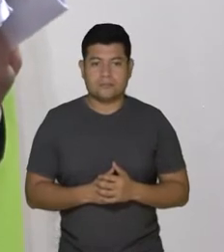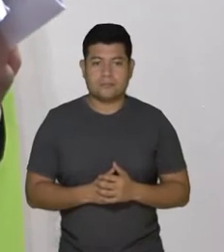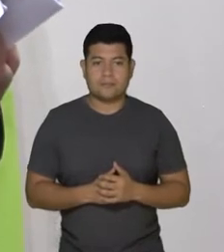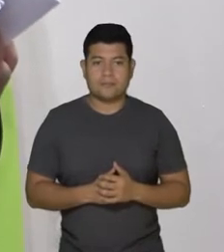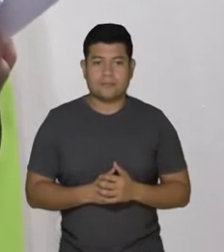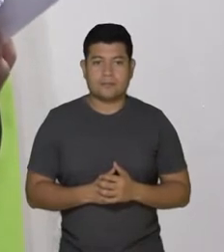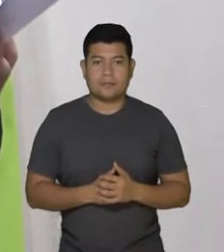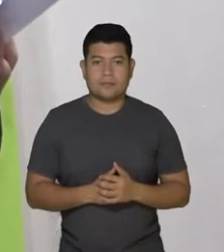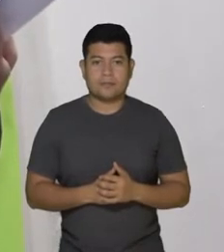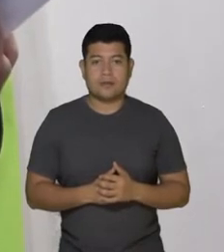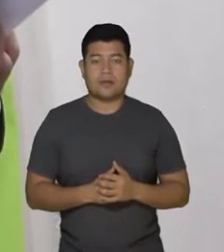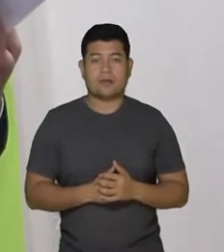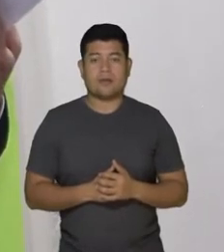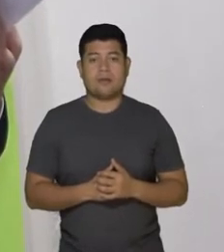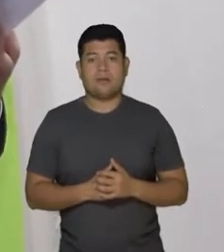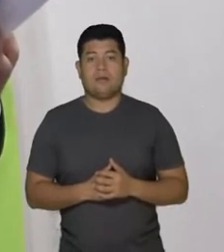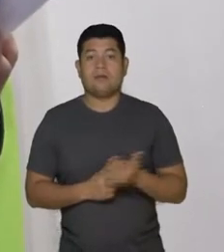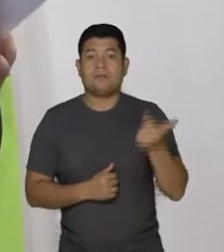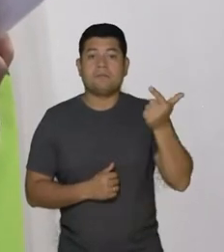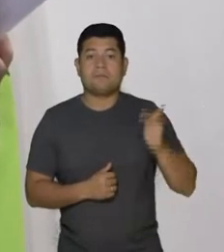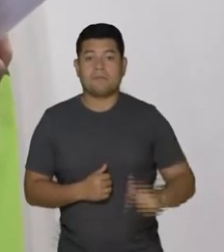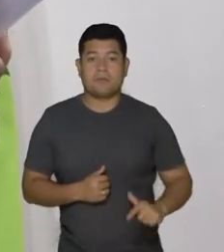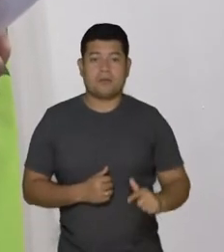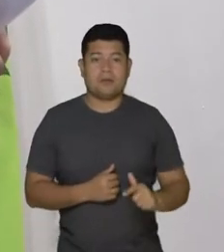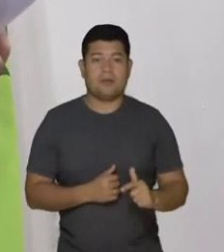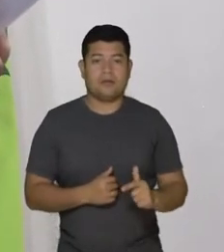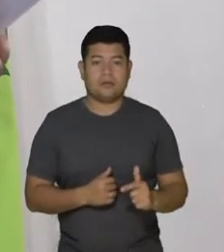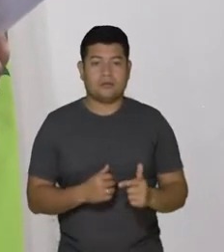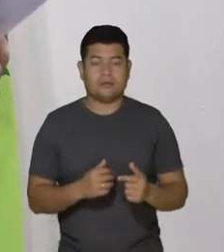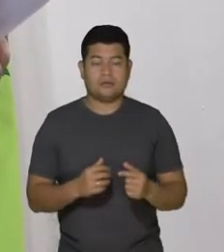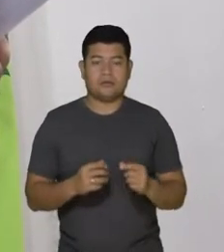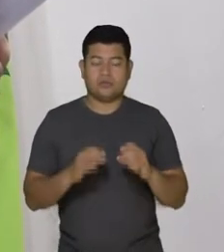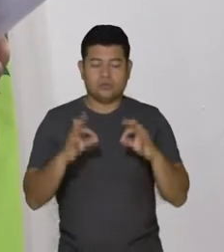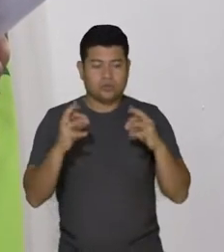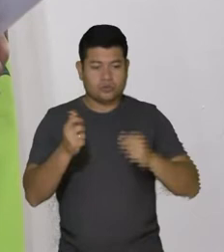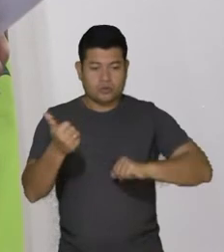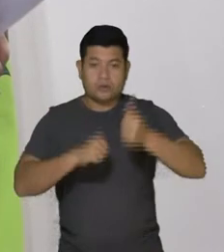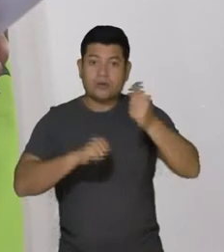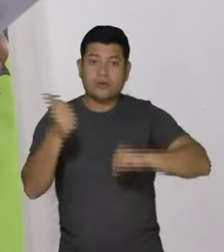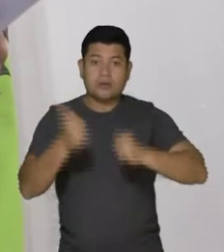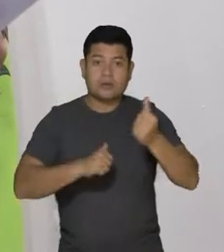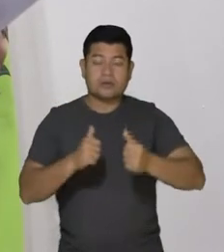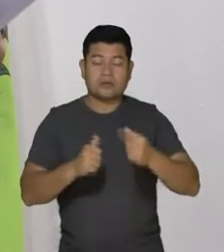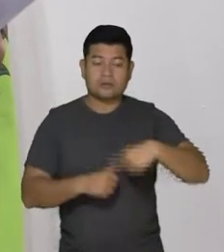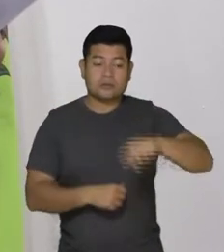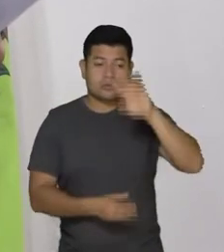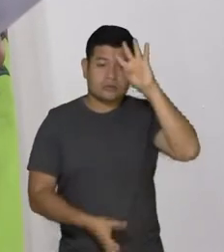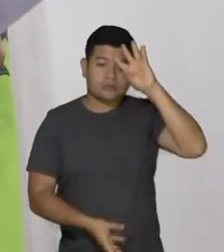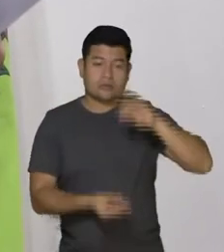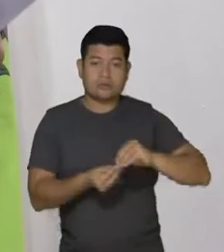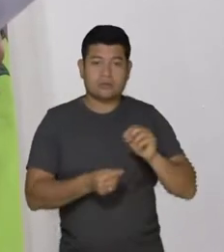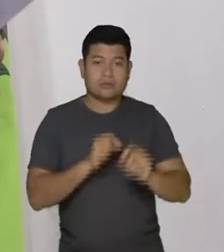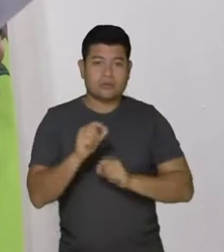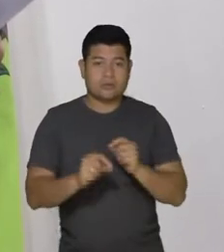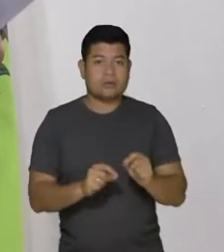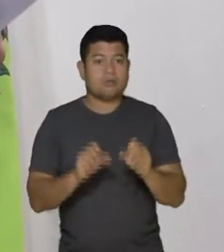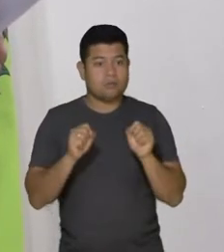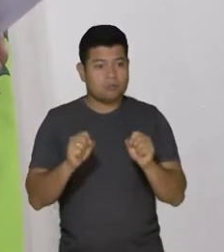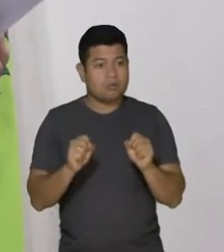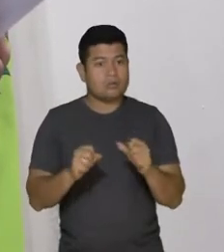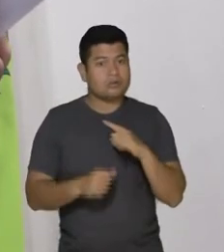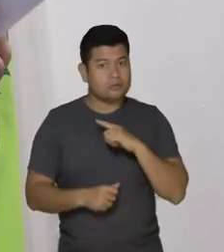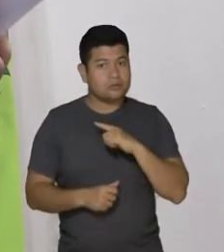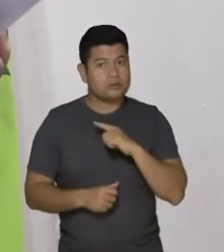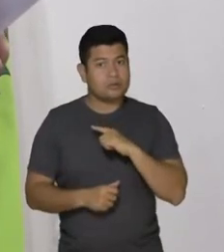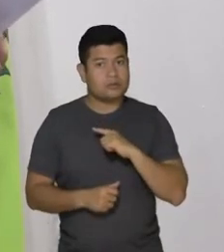ademais após Tais considerações pode-se concluir que existem potenciais indícios de